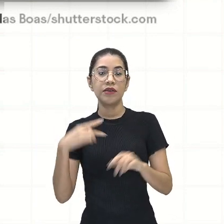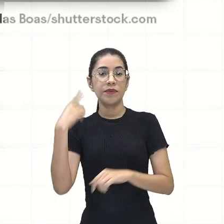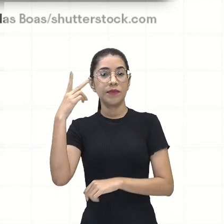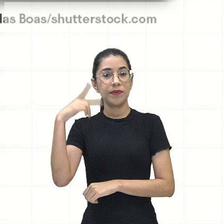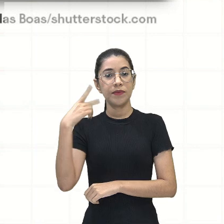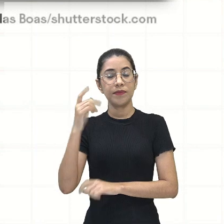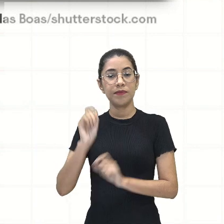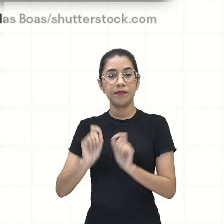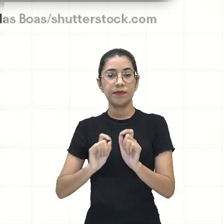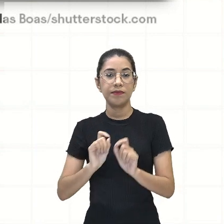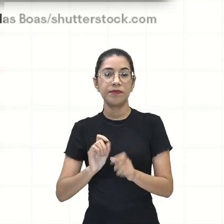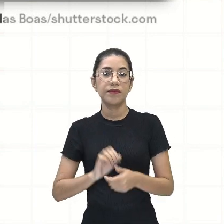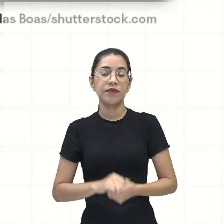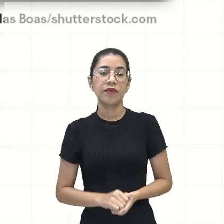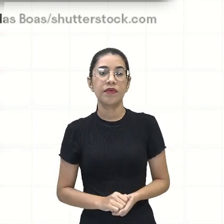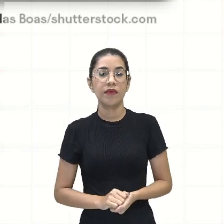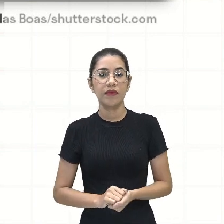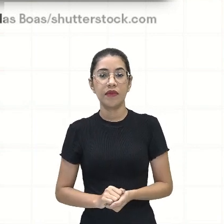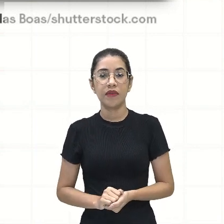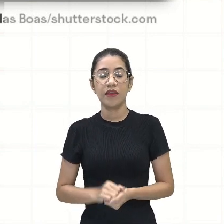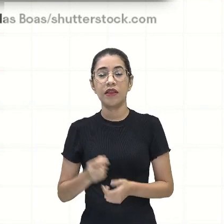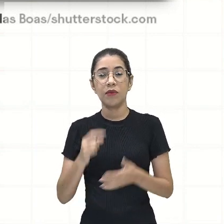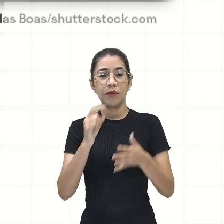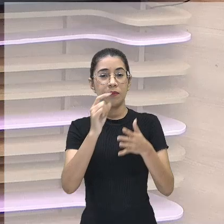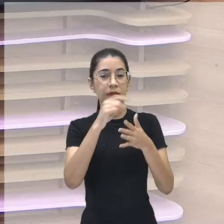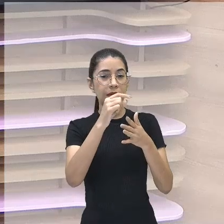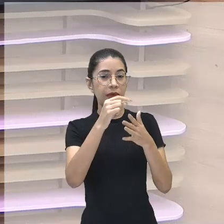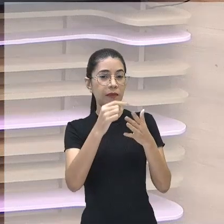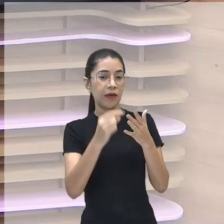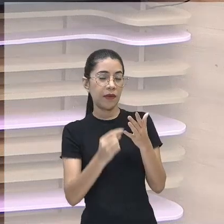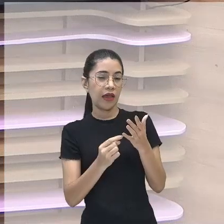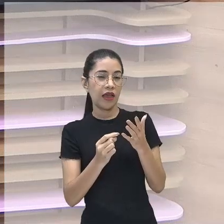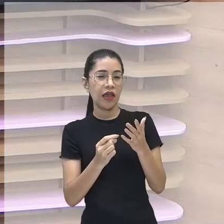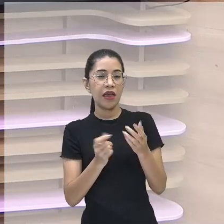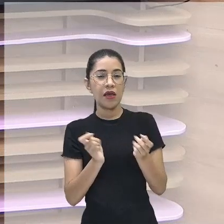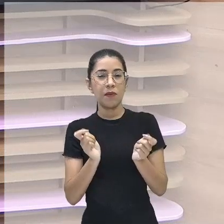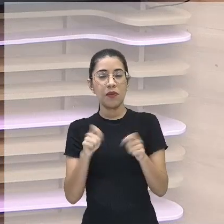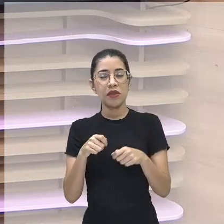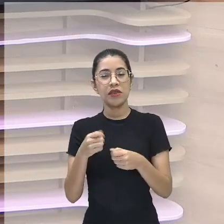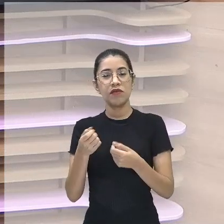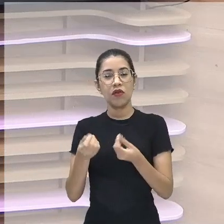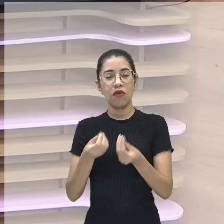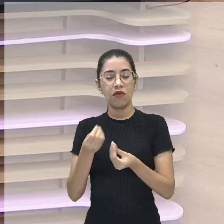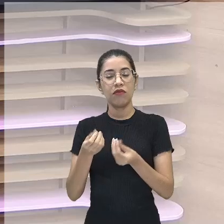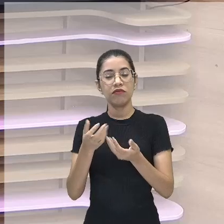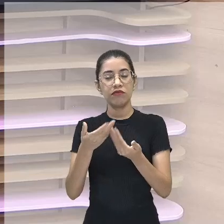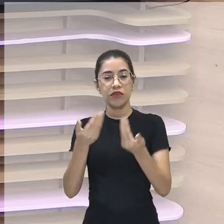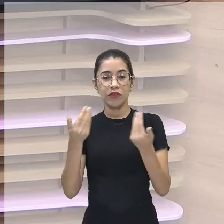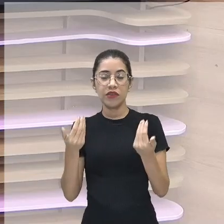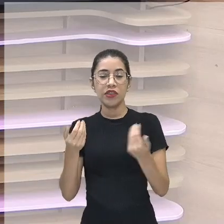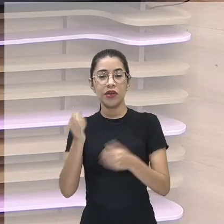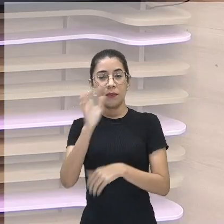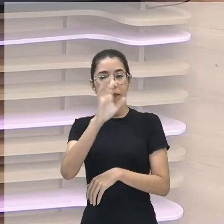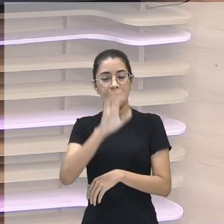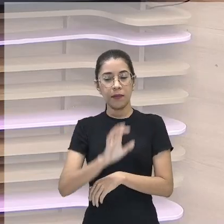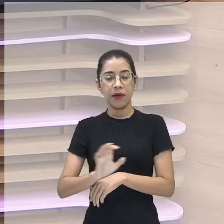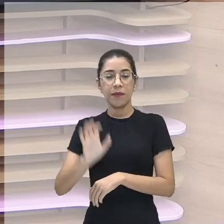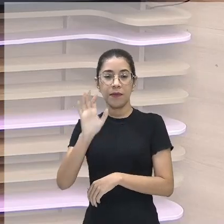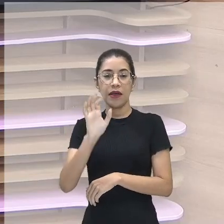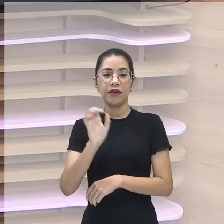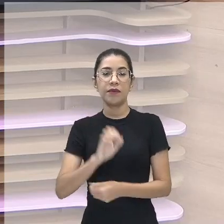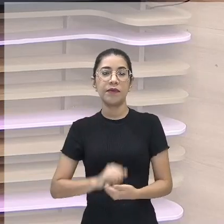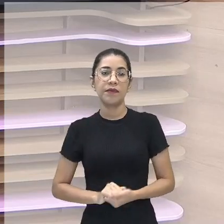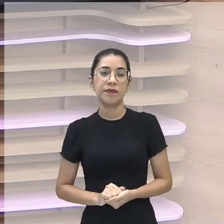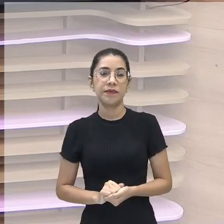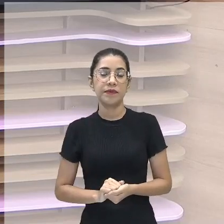políticas, tá bom? Então, esses são os critérios aí para chegar ali à regionalização de um determinado espaço, tá